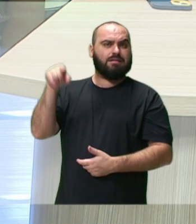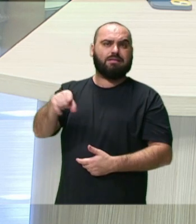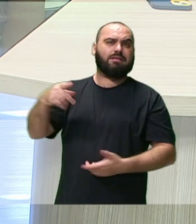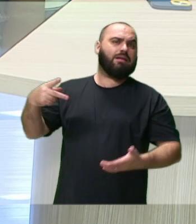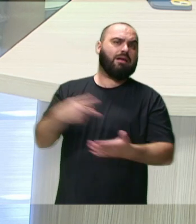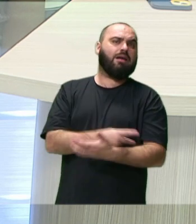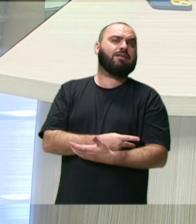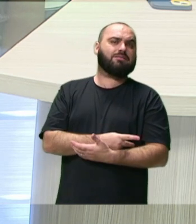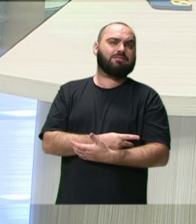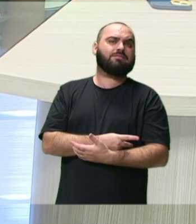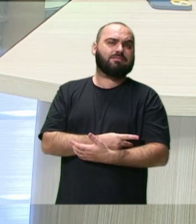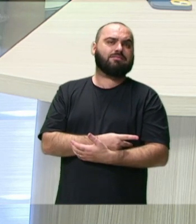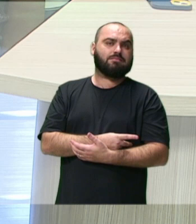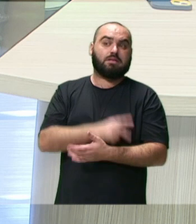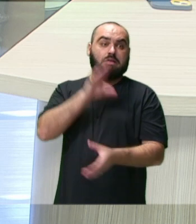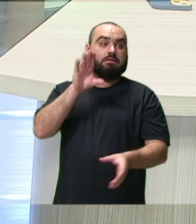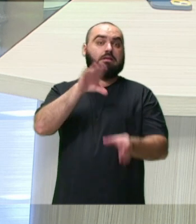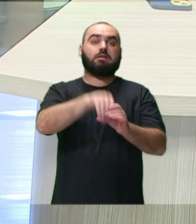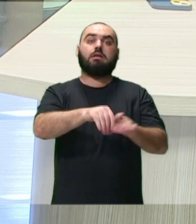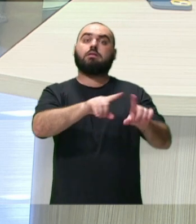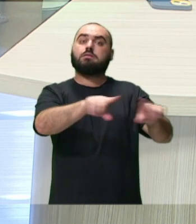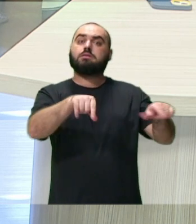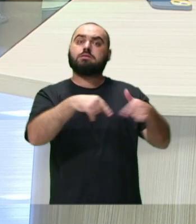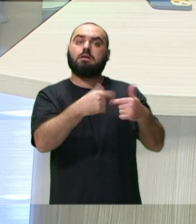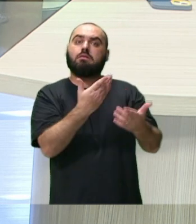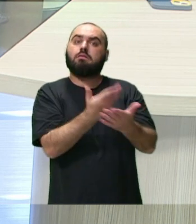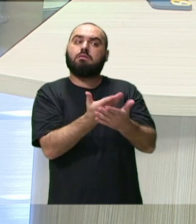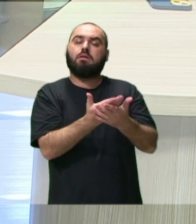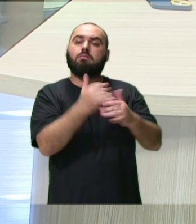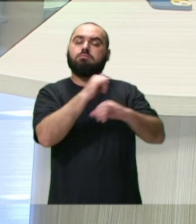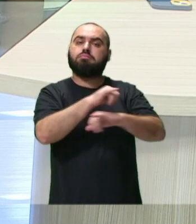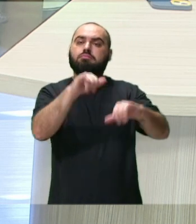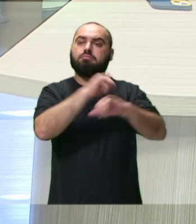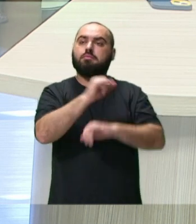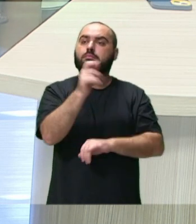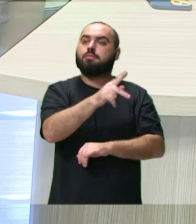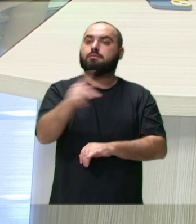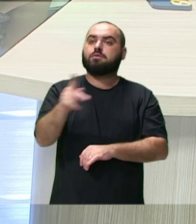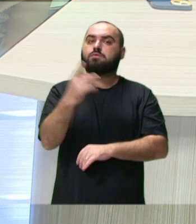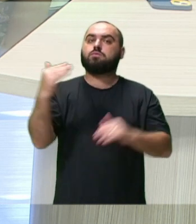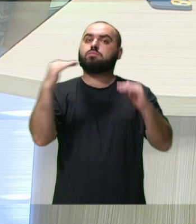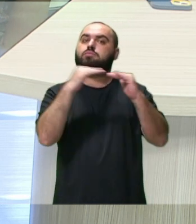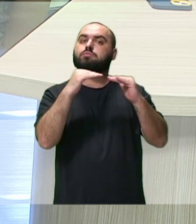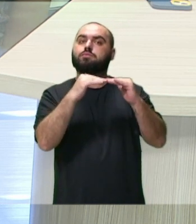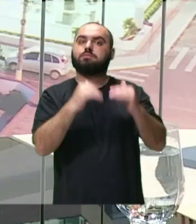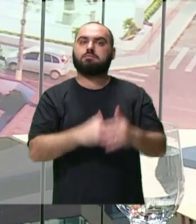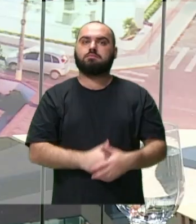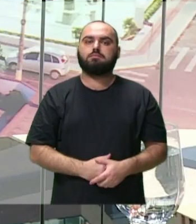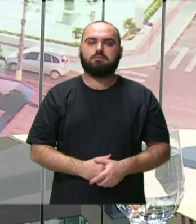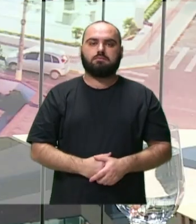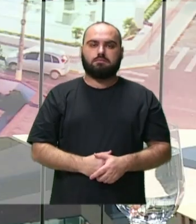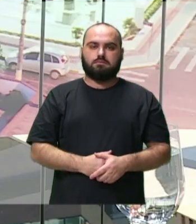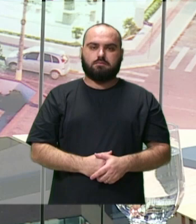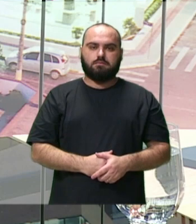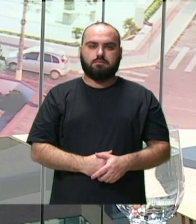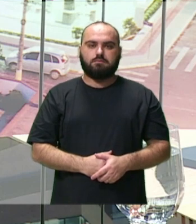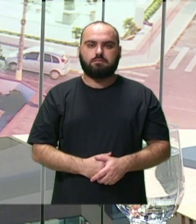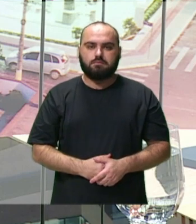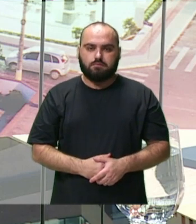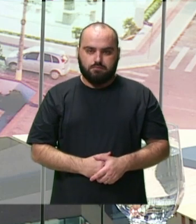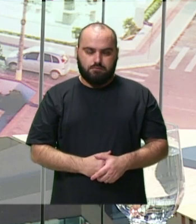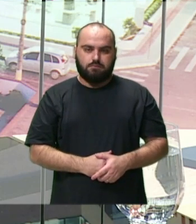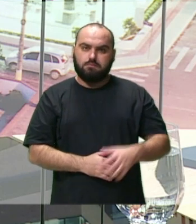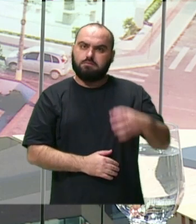sala de aula, certo? E em comum acordo com a professora. Então, eles estavam ali se sentindo acolhidos. E a gente sabe de